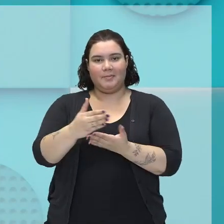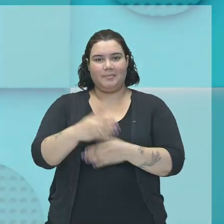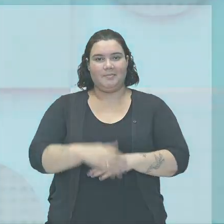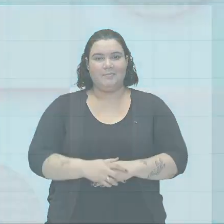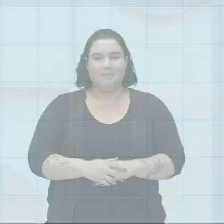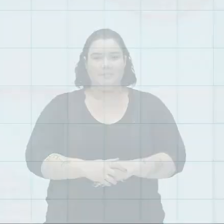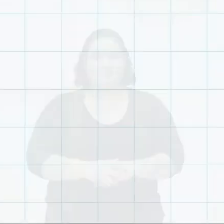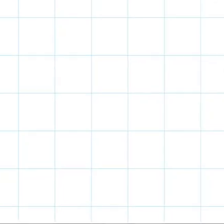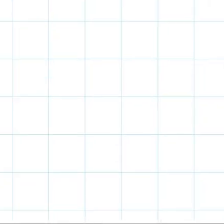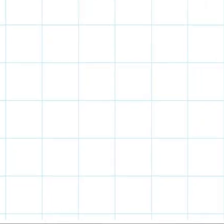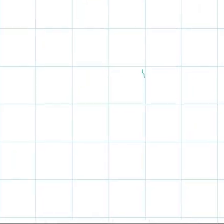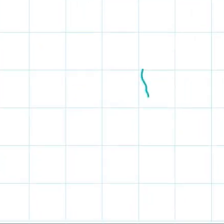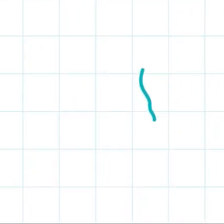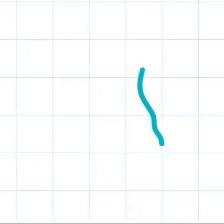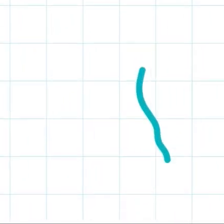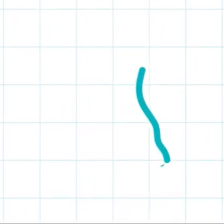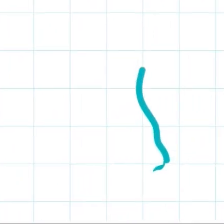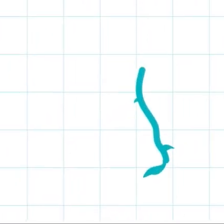aula.